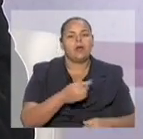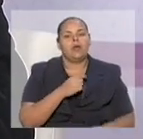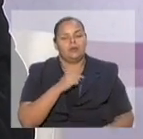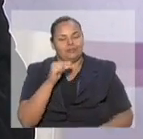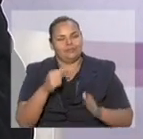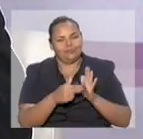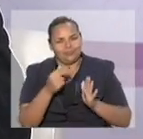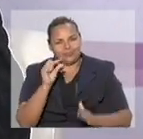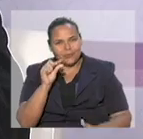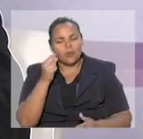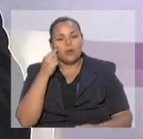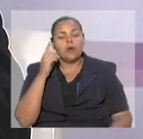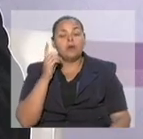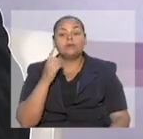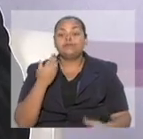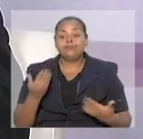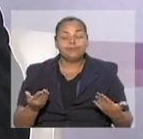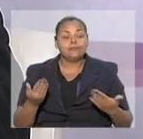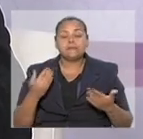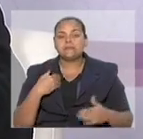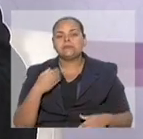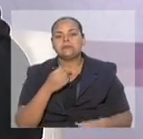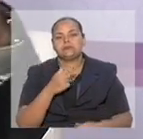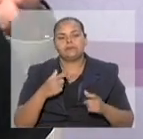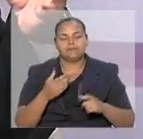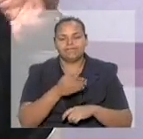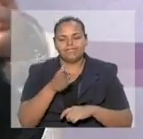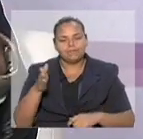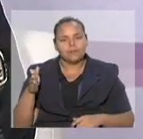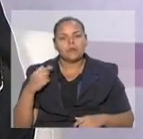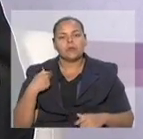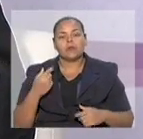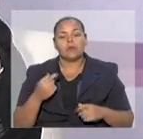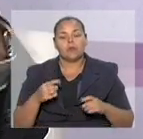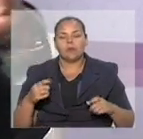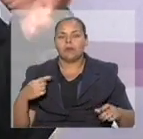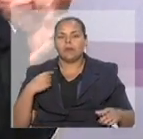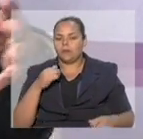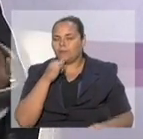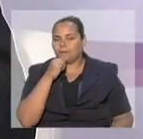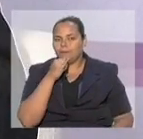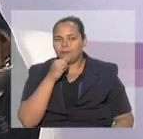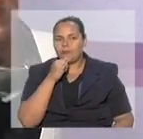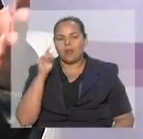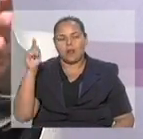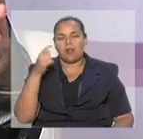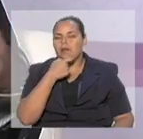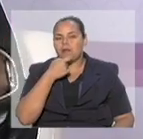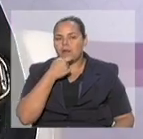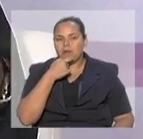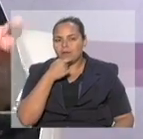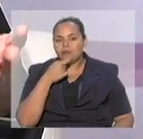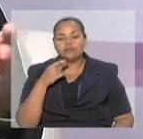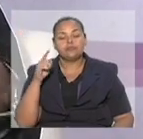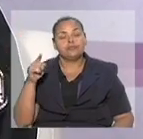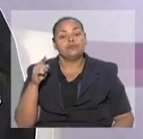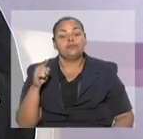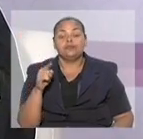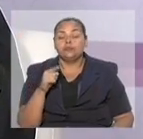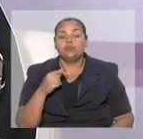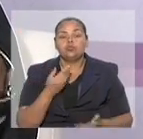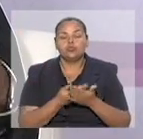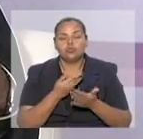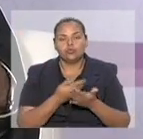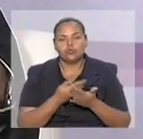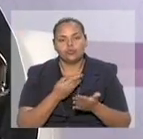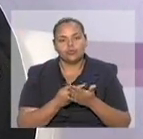fazer biópsia, depois ele volta naquele para indicar algum para ir. Então, essa fragmentação, o sistema inglês, que é um sistema socializado, que é considerado um dos